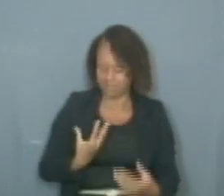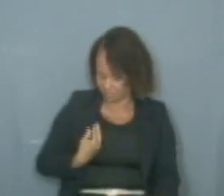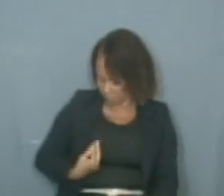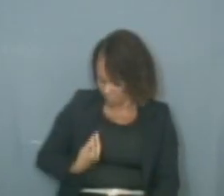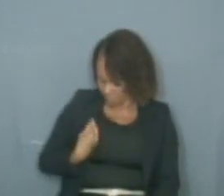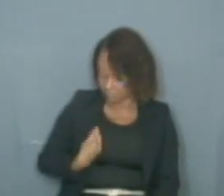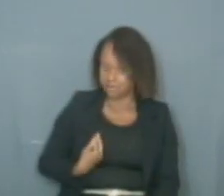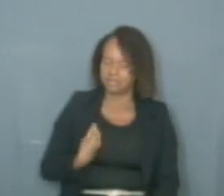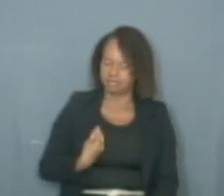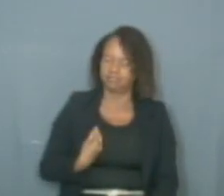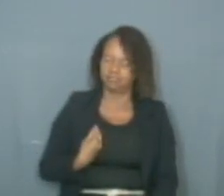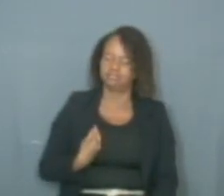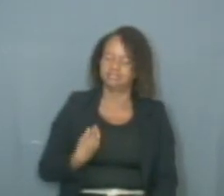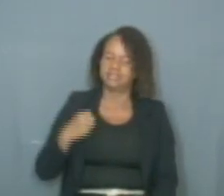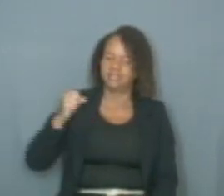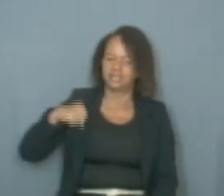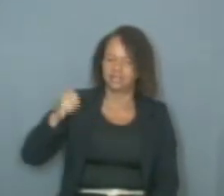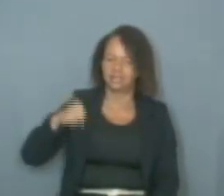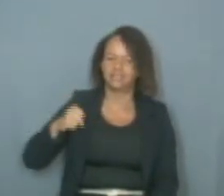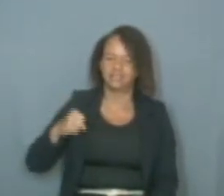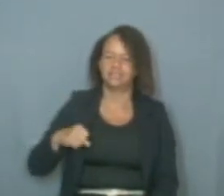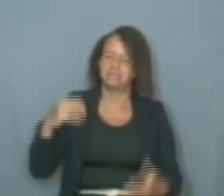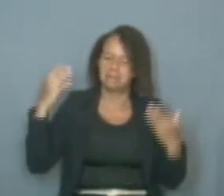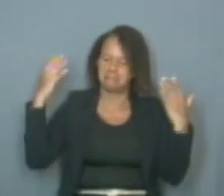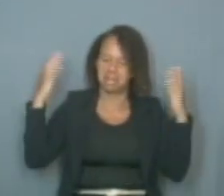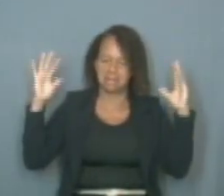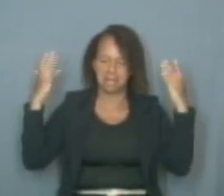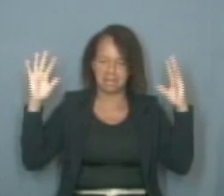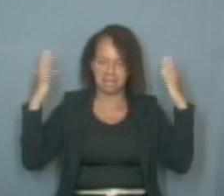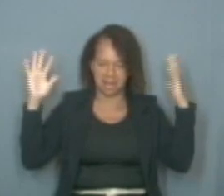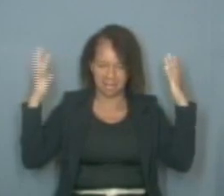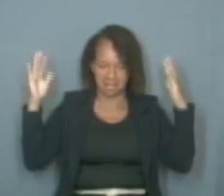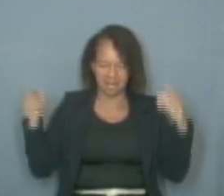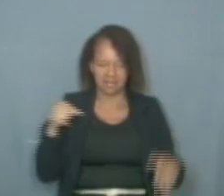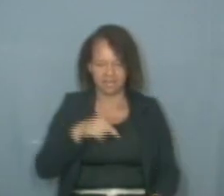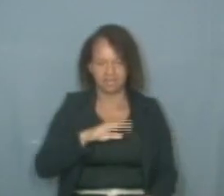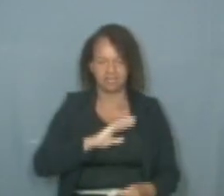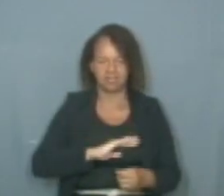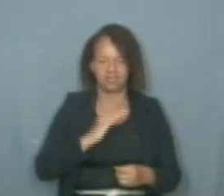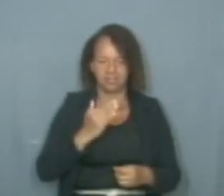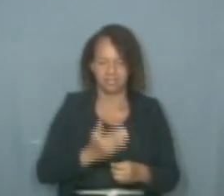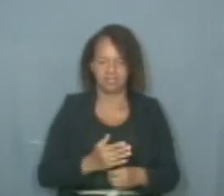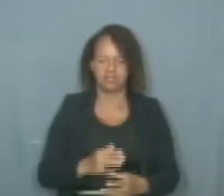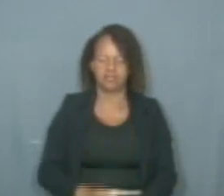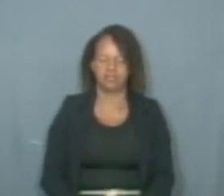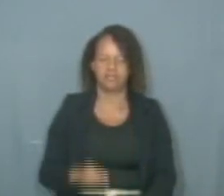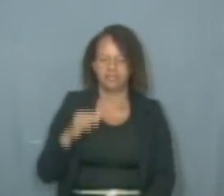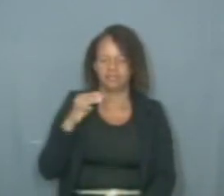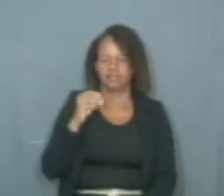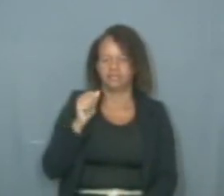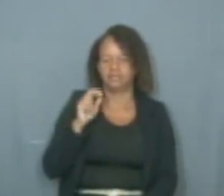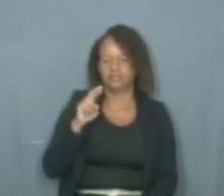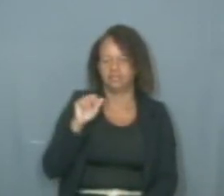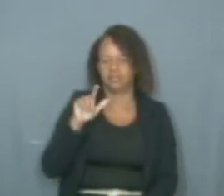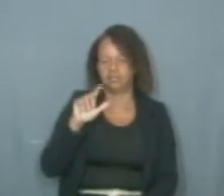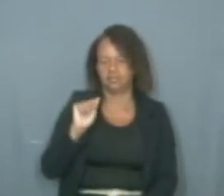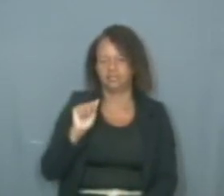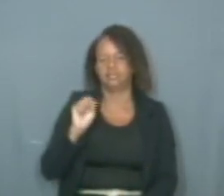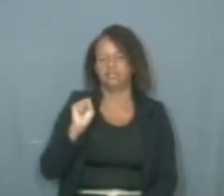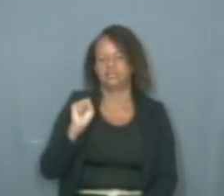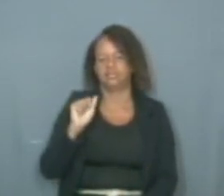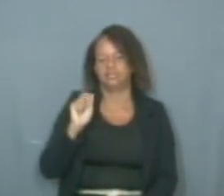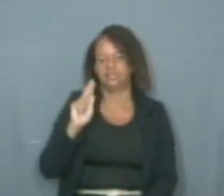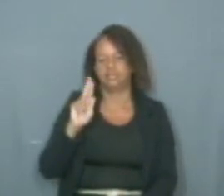viver, merece muito o aplauso dessa casa. Marília Arruda,